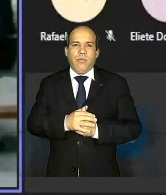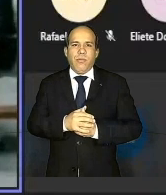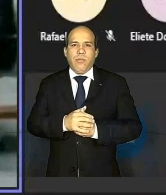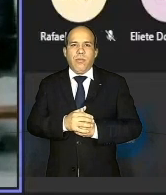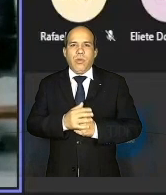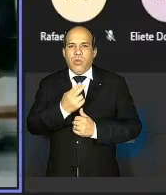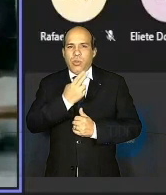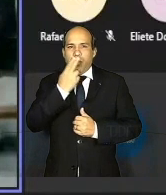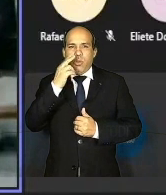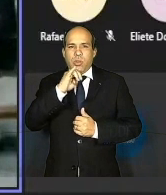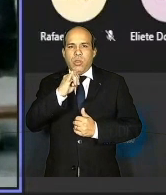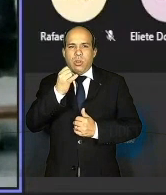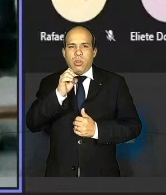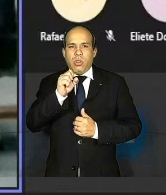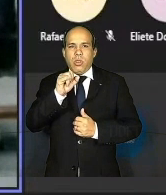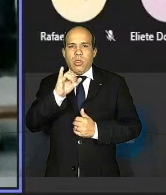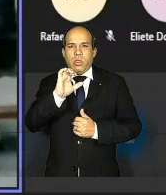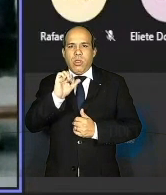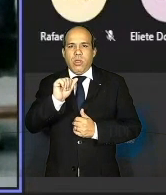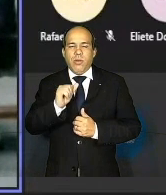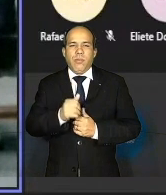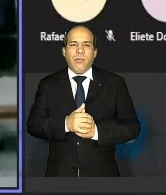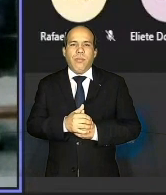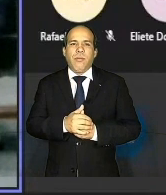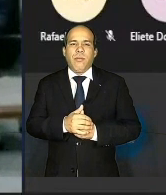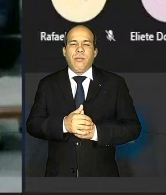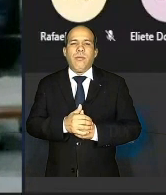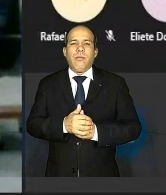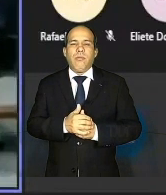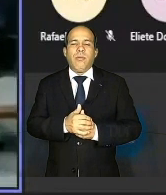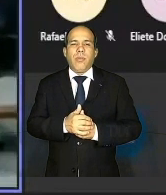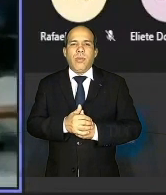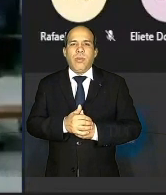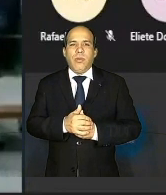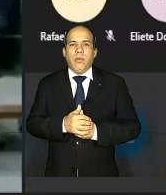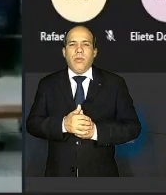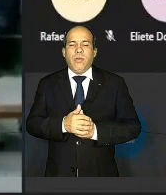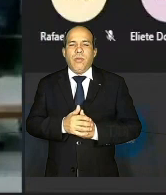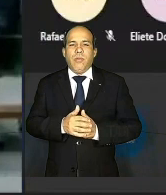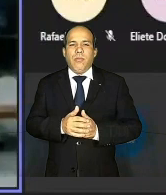51.420, DF, e meu nome é Jéssica Bach.